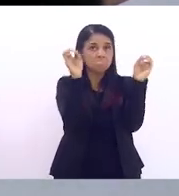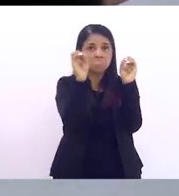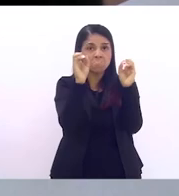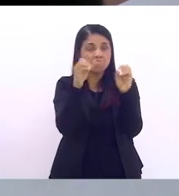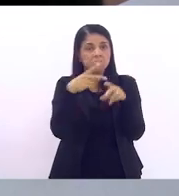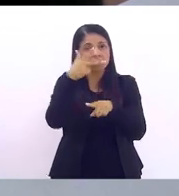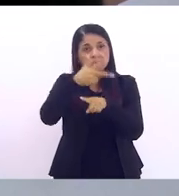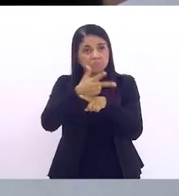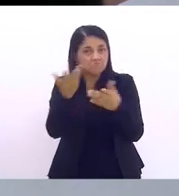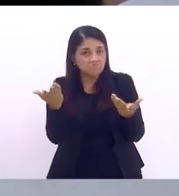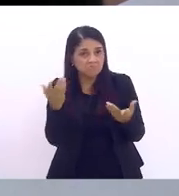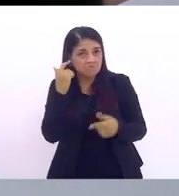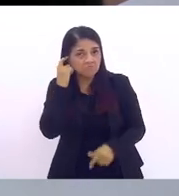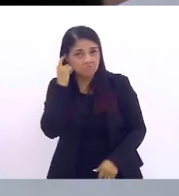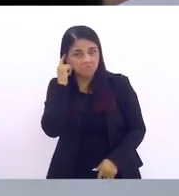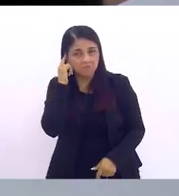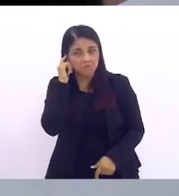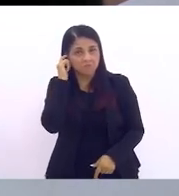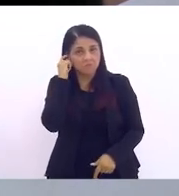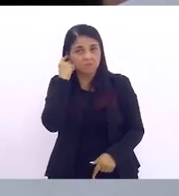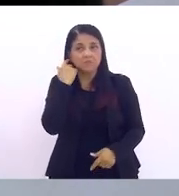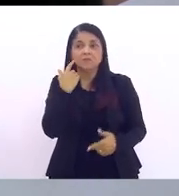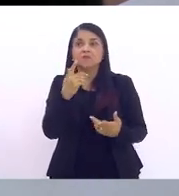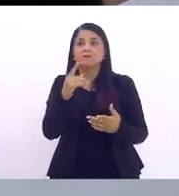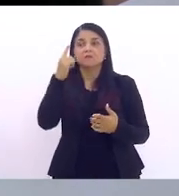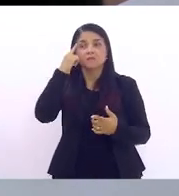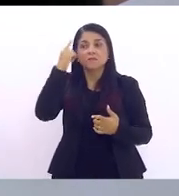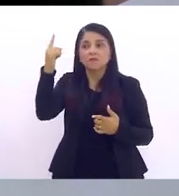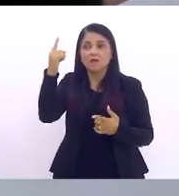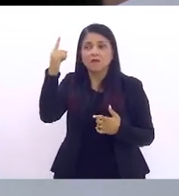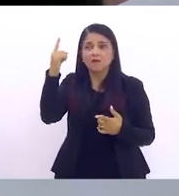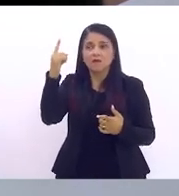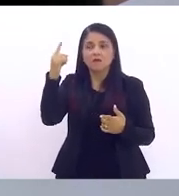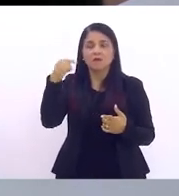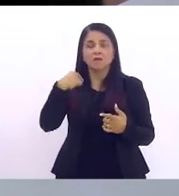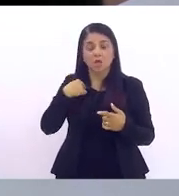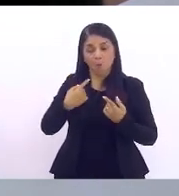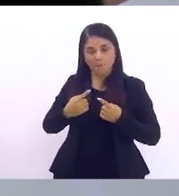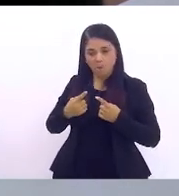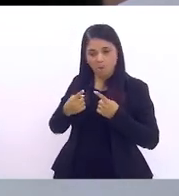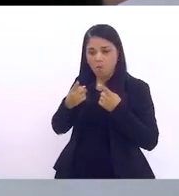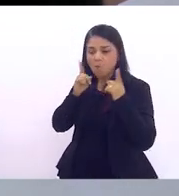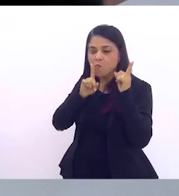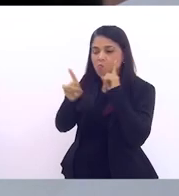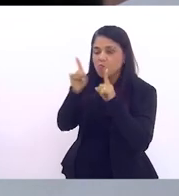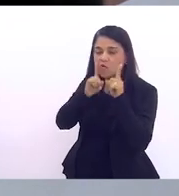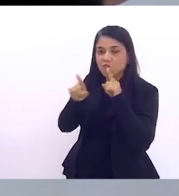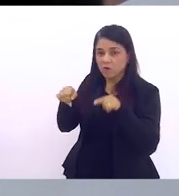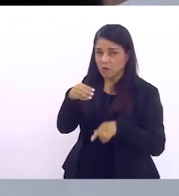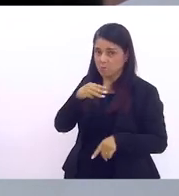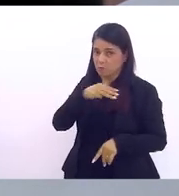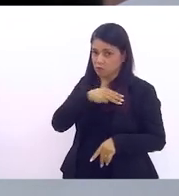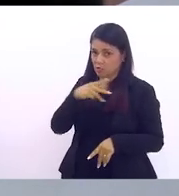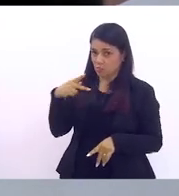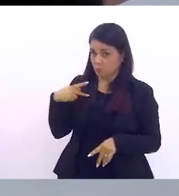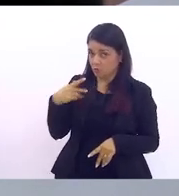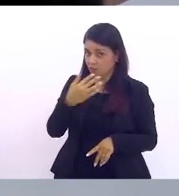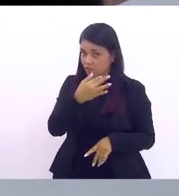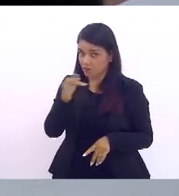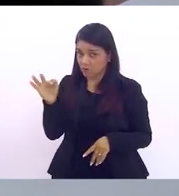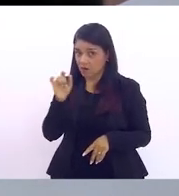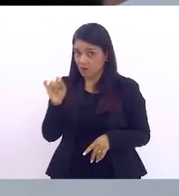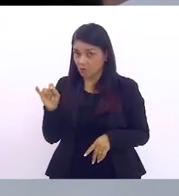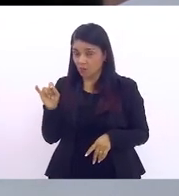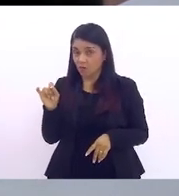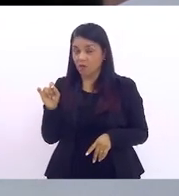essa e a e a ideia quando eu eu provoquei o Ministério Público Federal foi